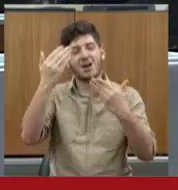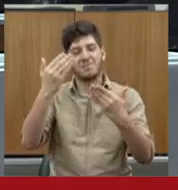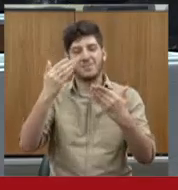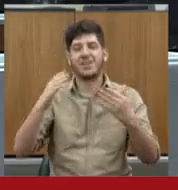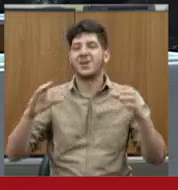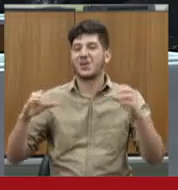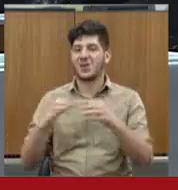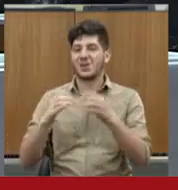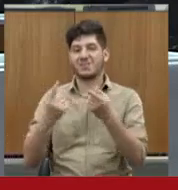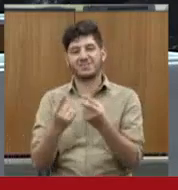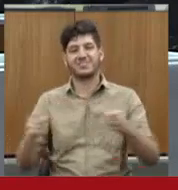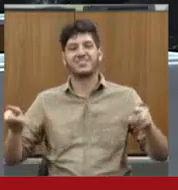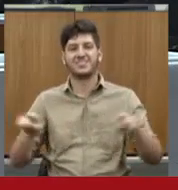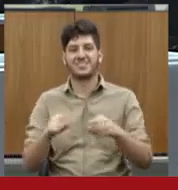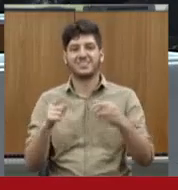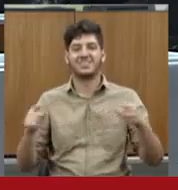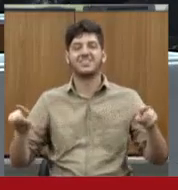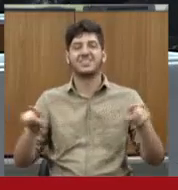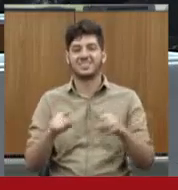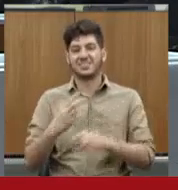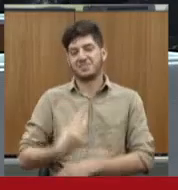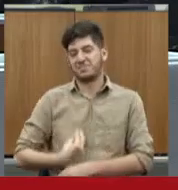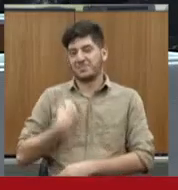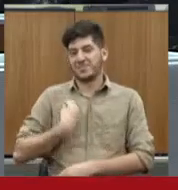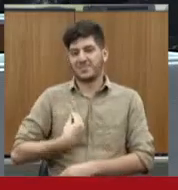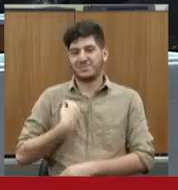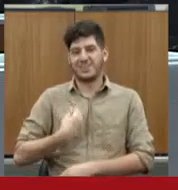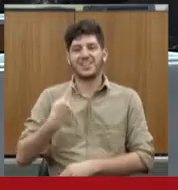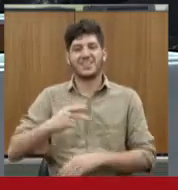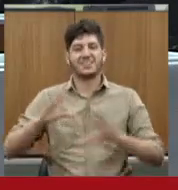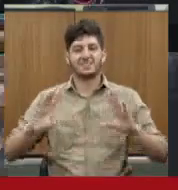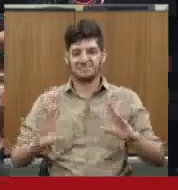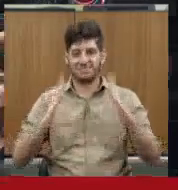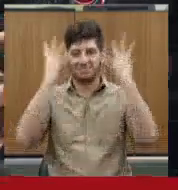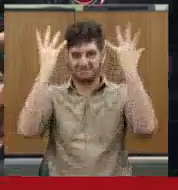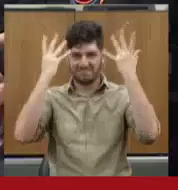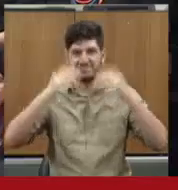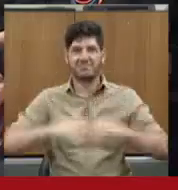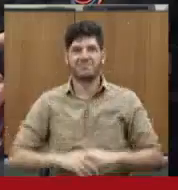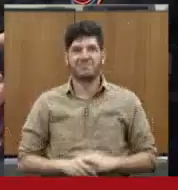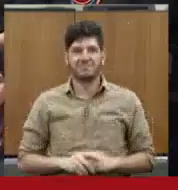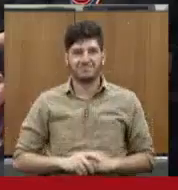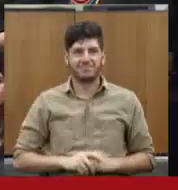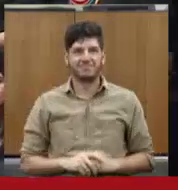coral Ars Antiqua pela participação nessa solenidade.